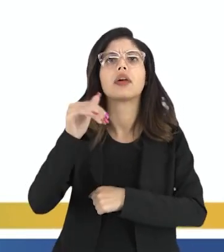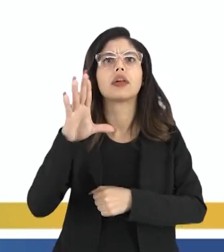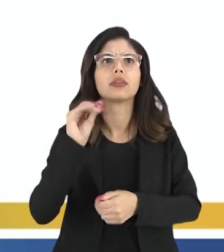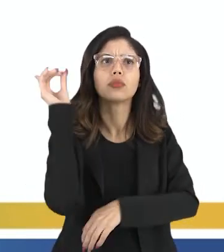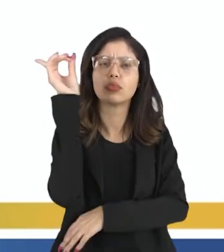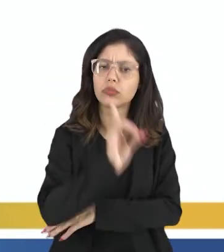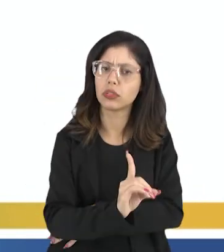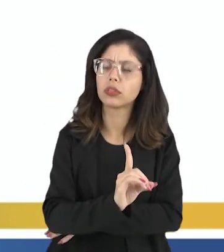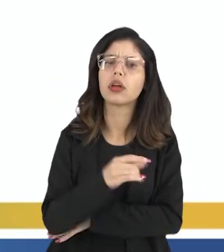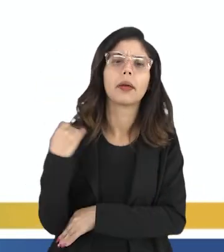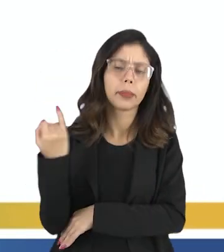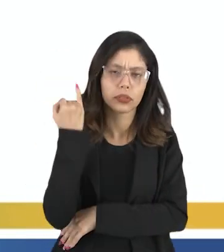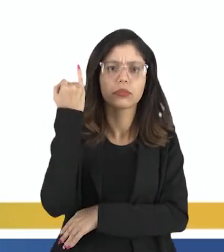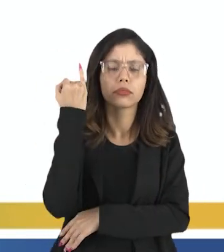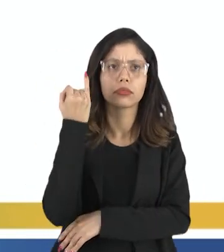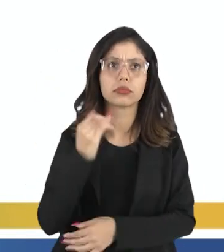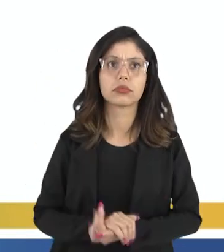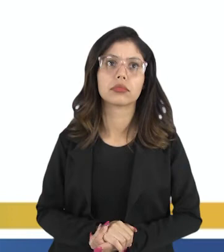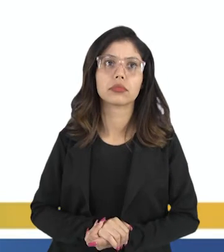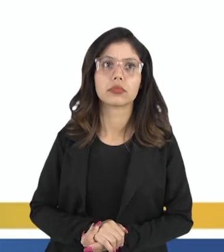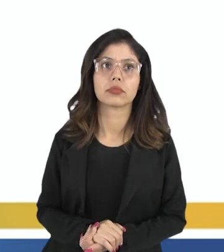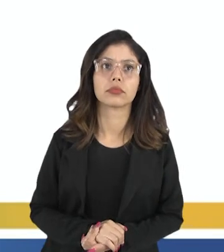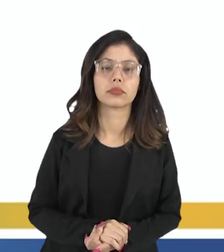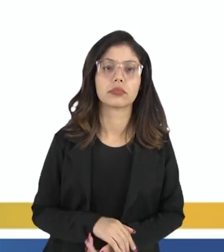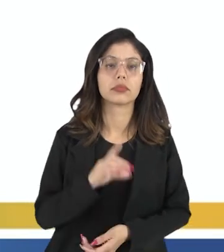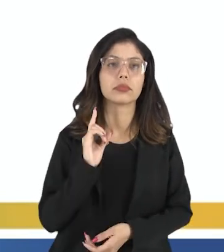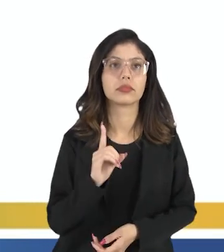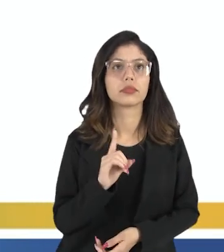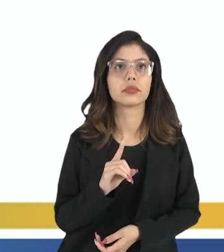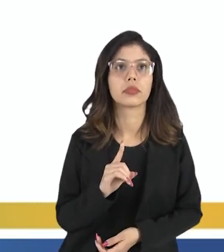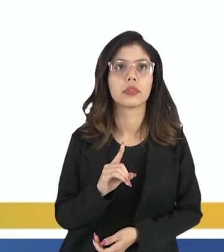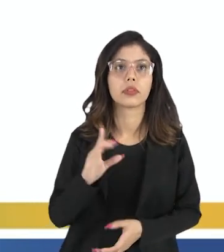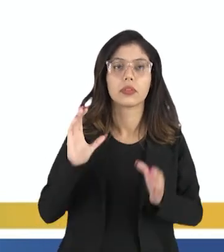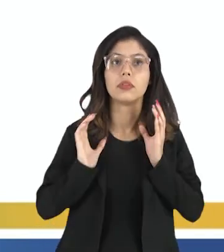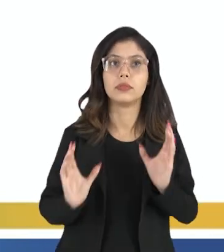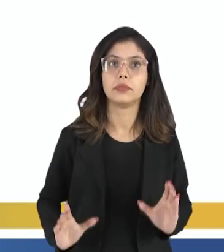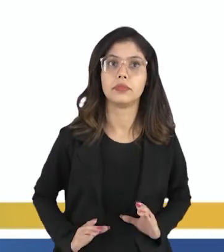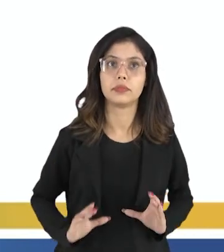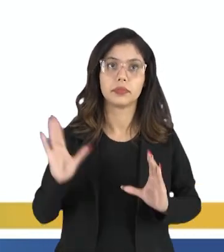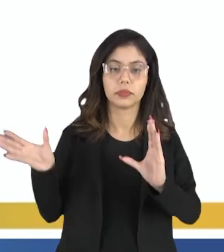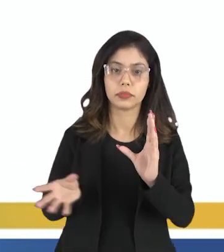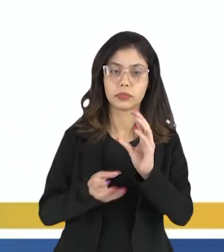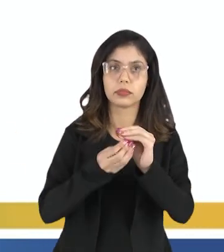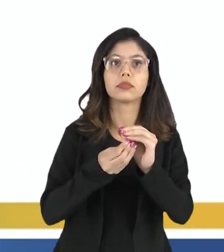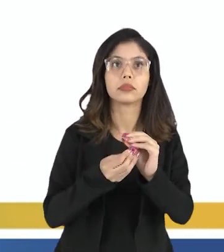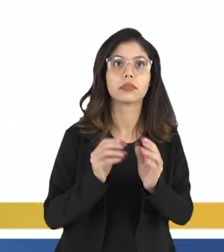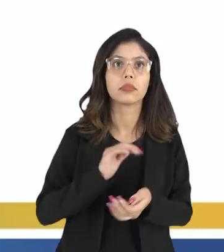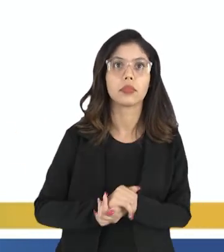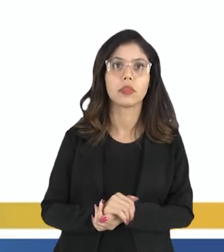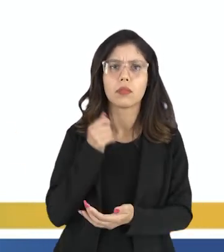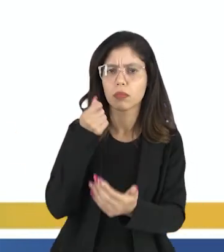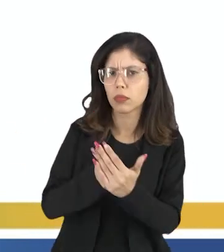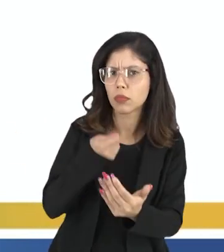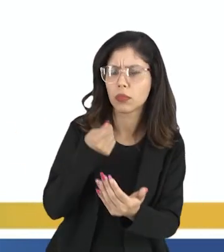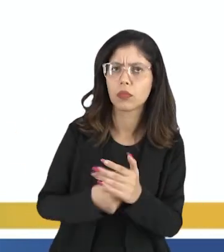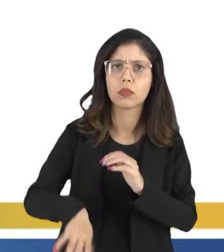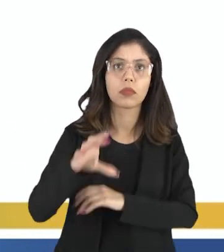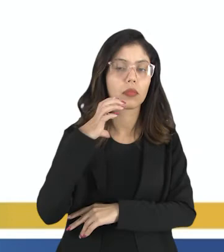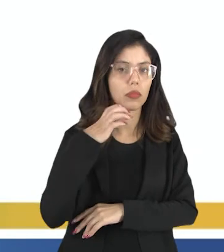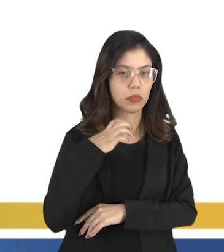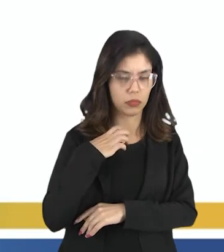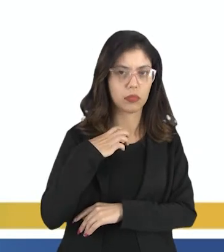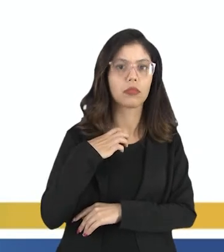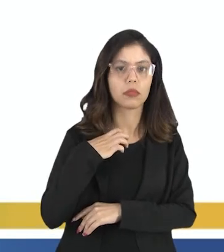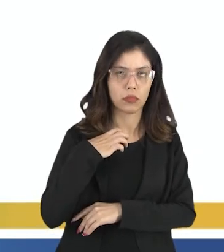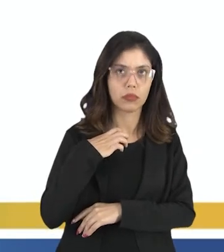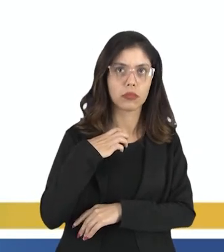dos direitos fundamentais. Alternativa D. A cidadania coloca a